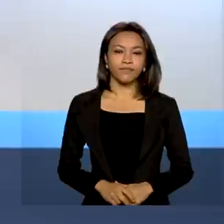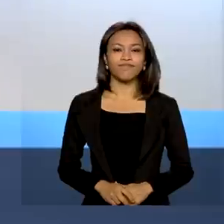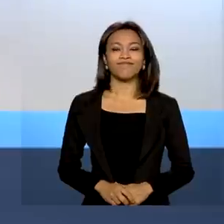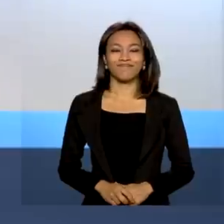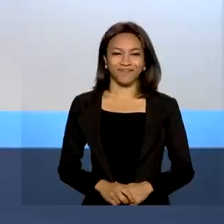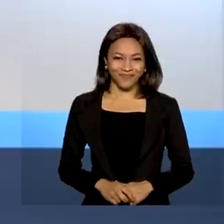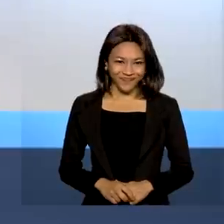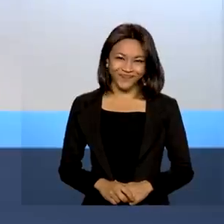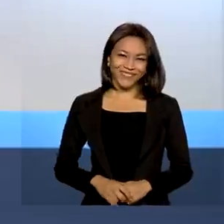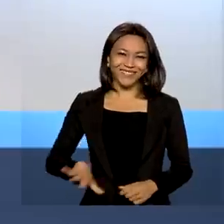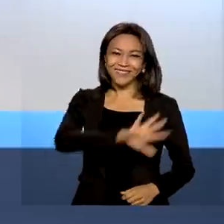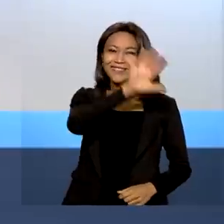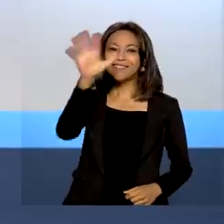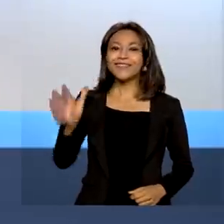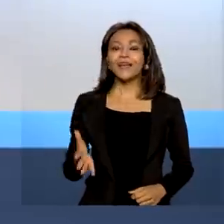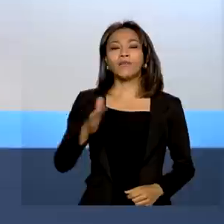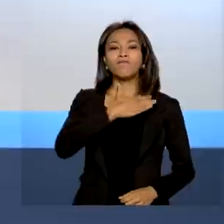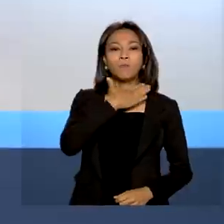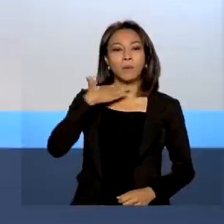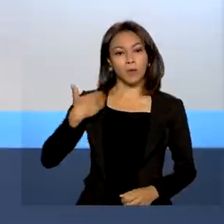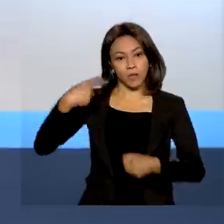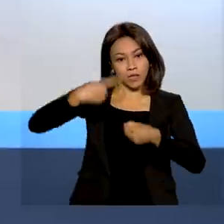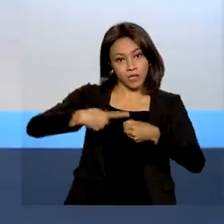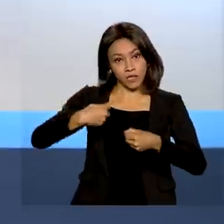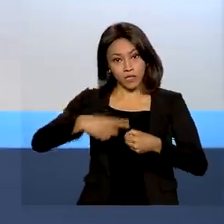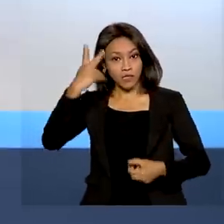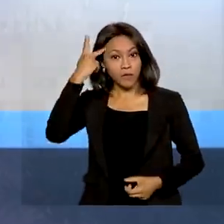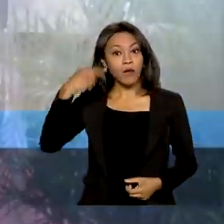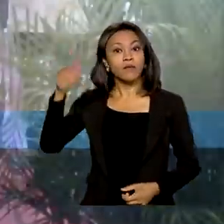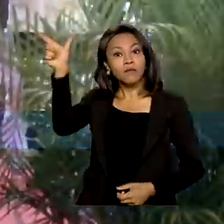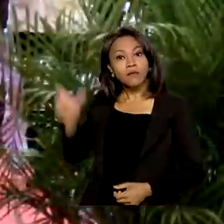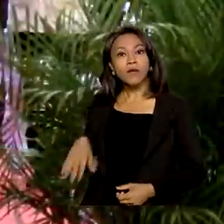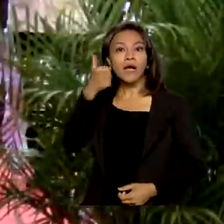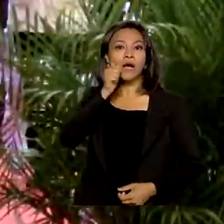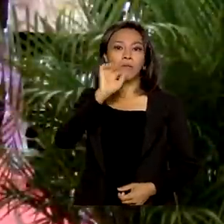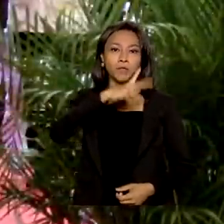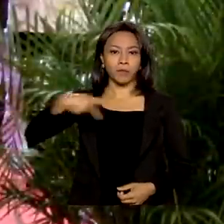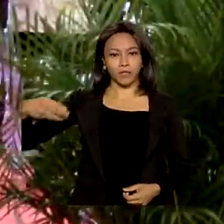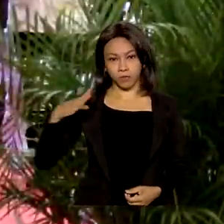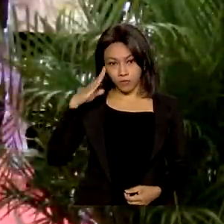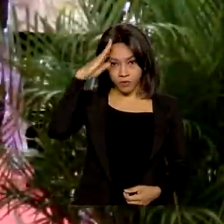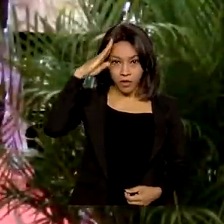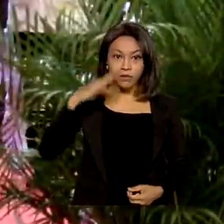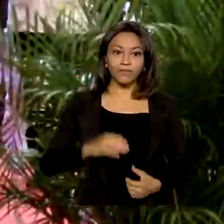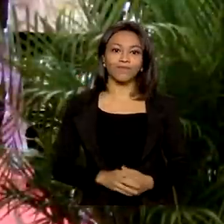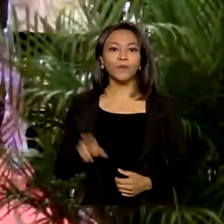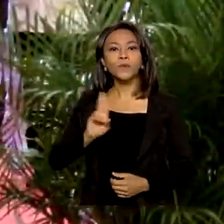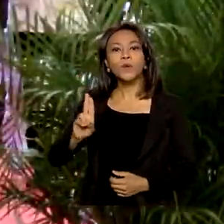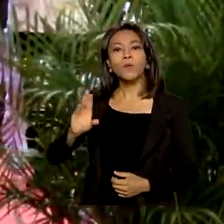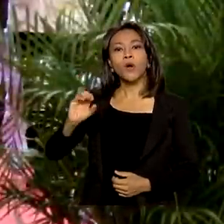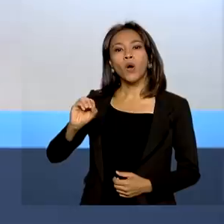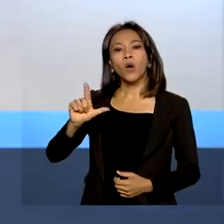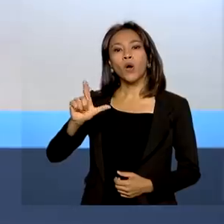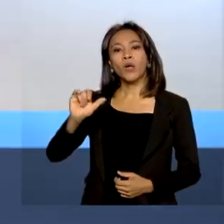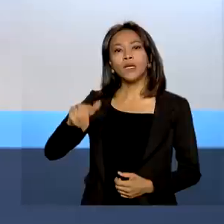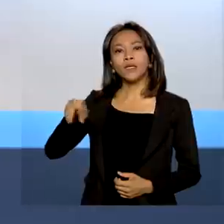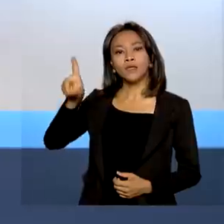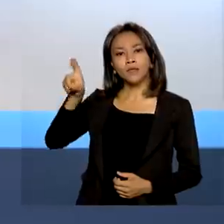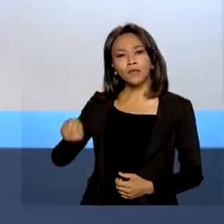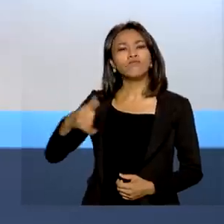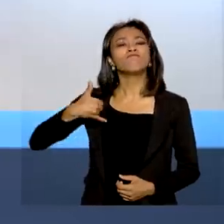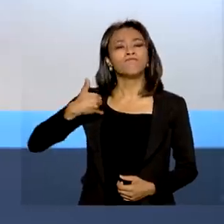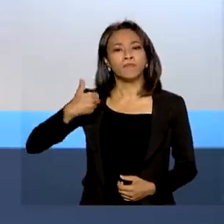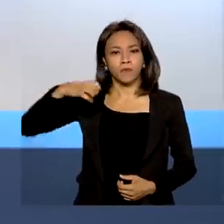o Olá morre no interior de São Paulo a mãe do presidente Jair bolsonaro Olinda bonturi bolsonaro